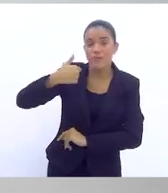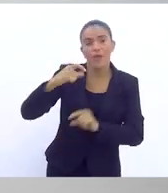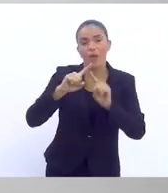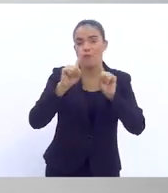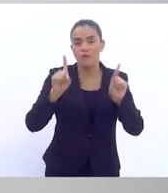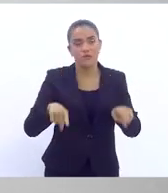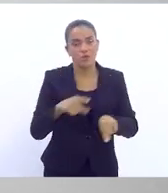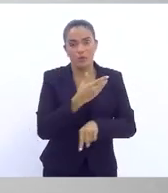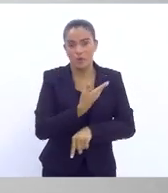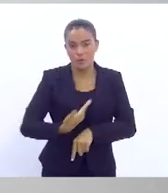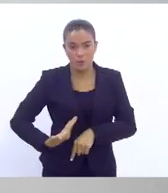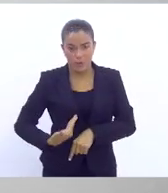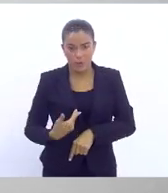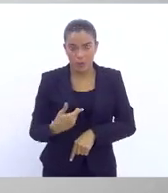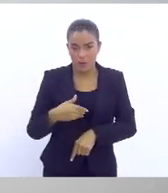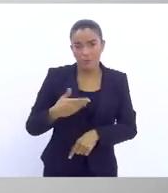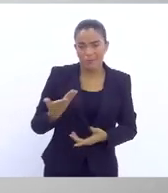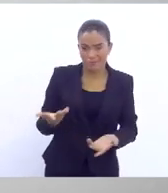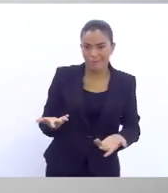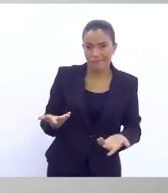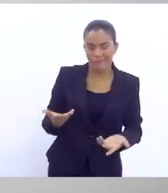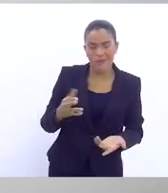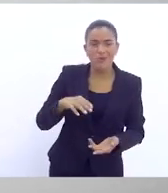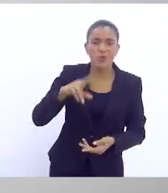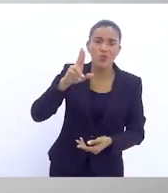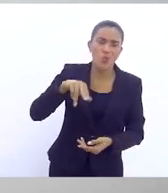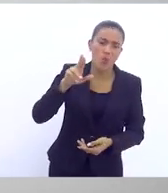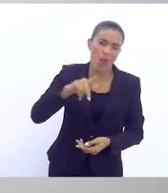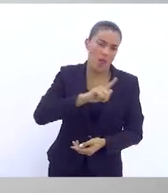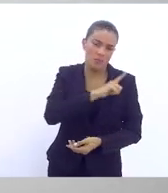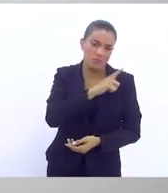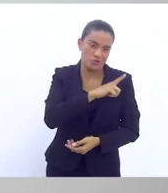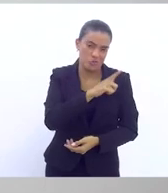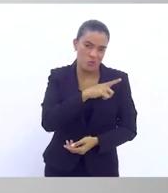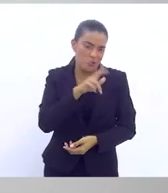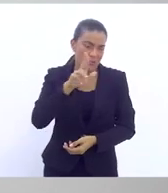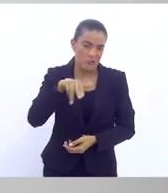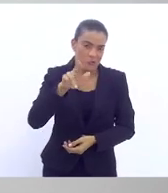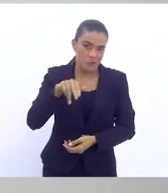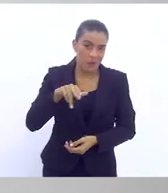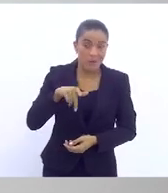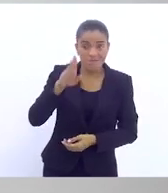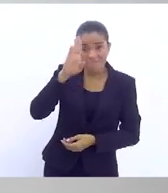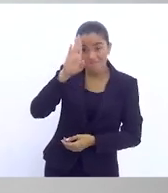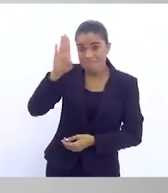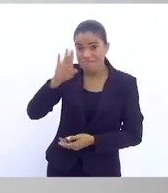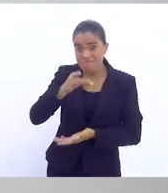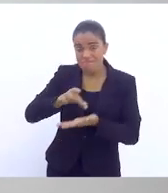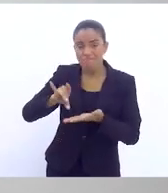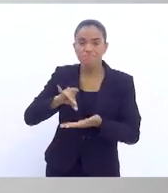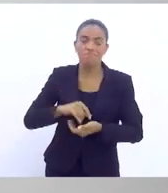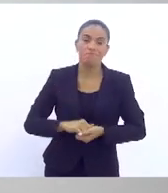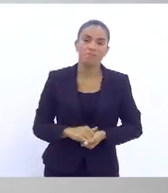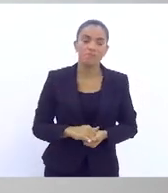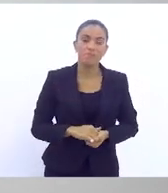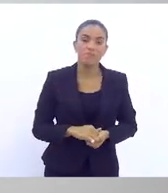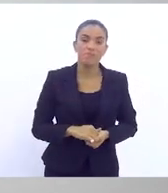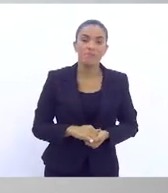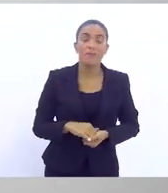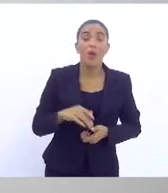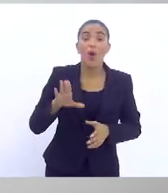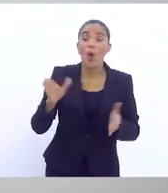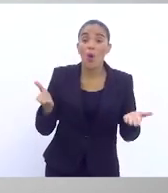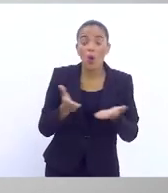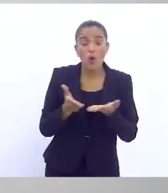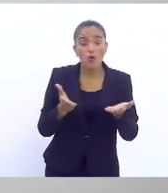funcionário público jamais é o gestor e hoje o tema